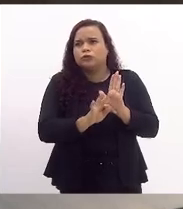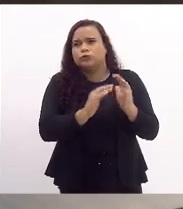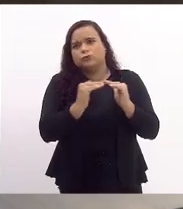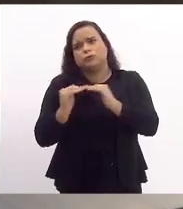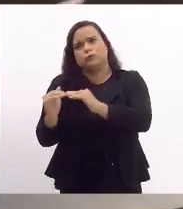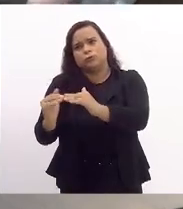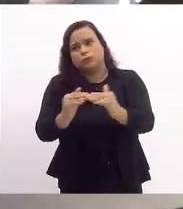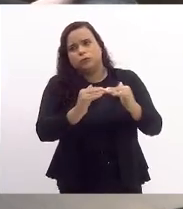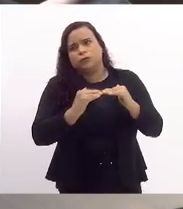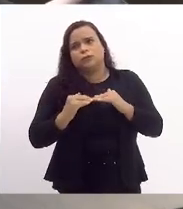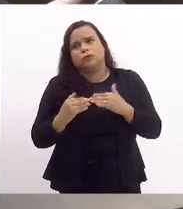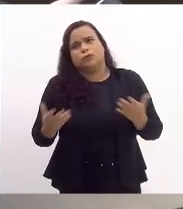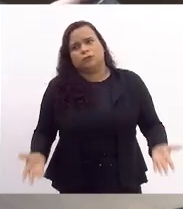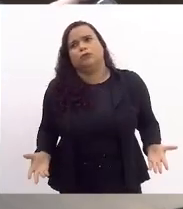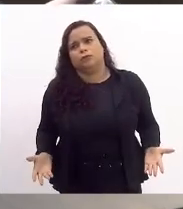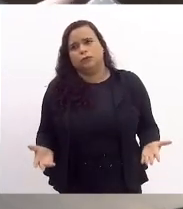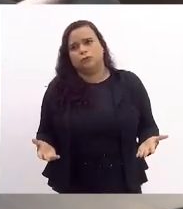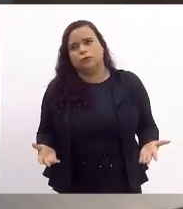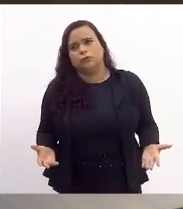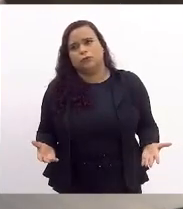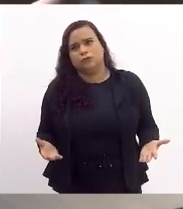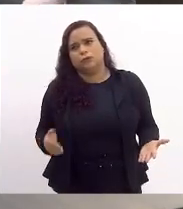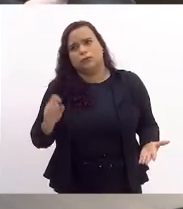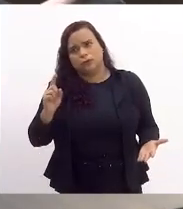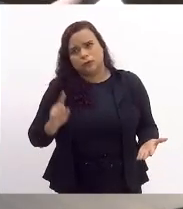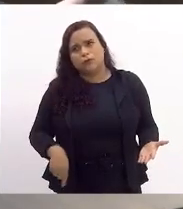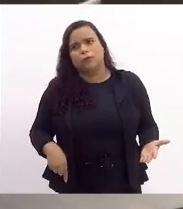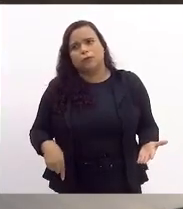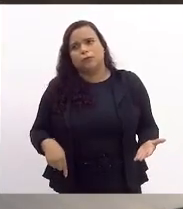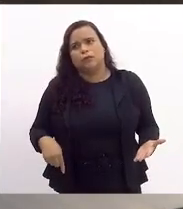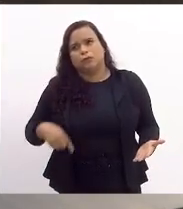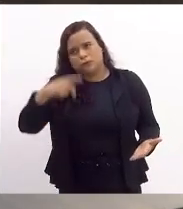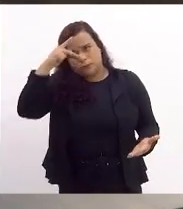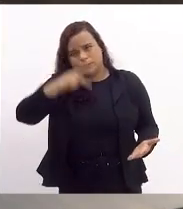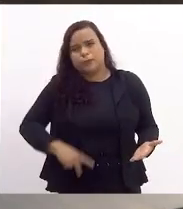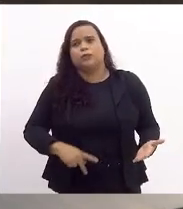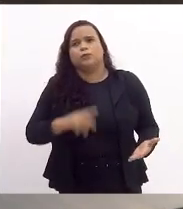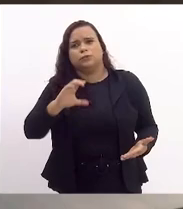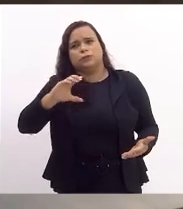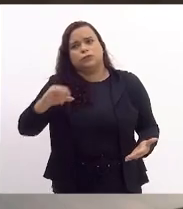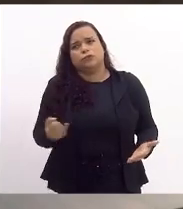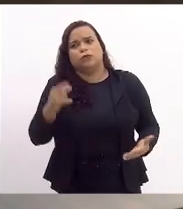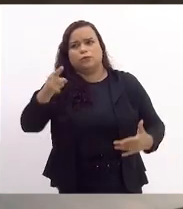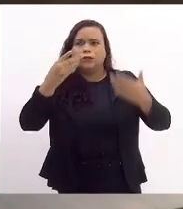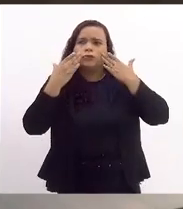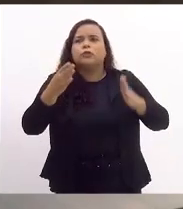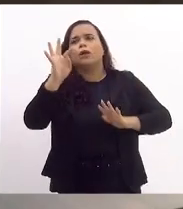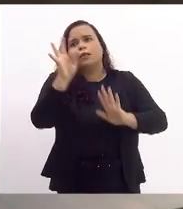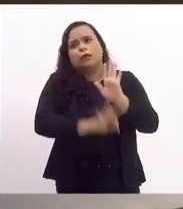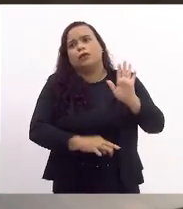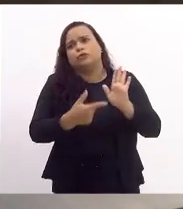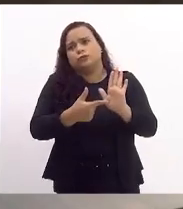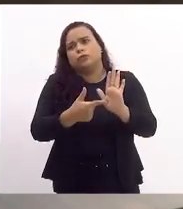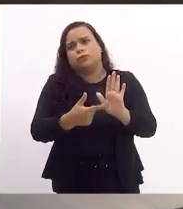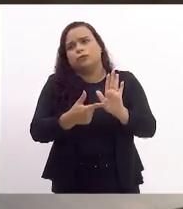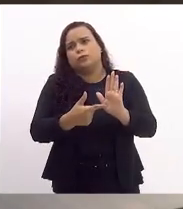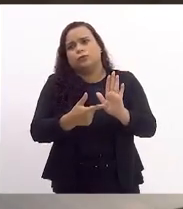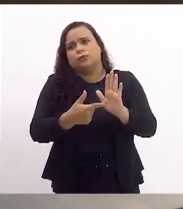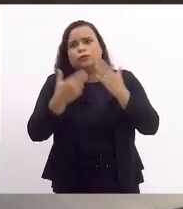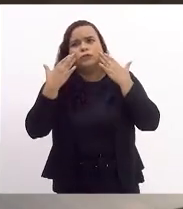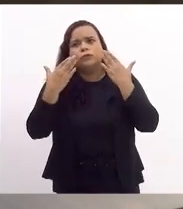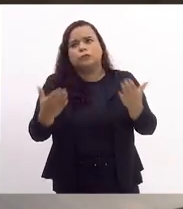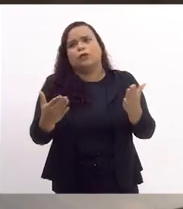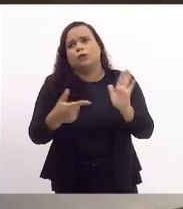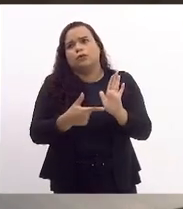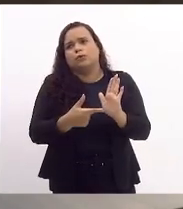consenso foi o aqui com o presidente da ccj você nem se acabou destacar um texto fazer um